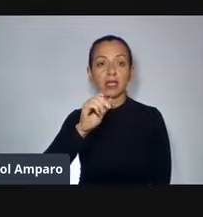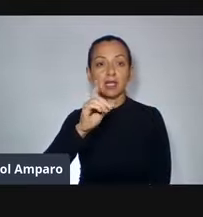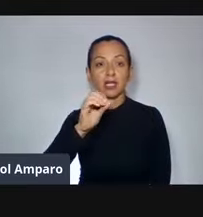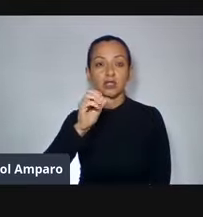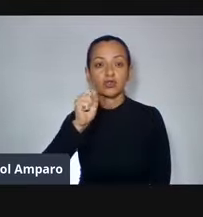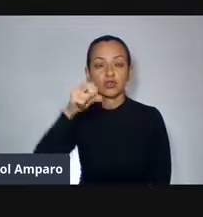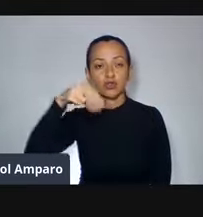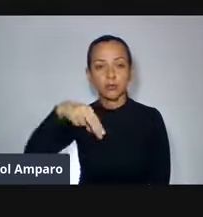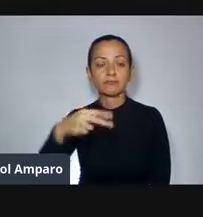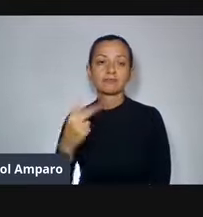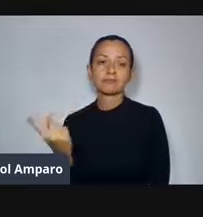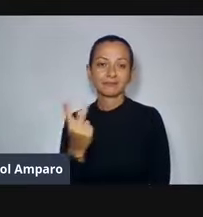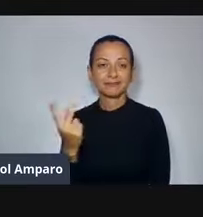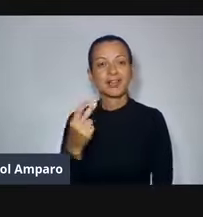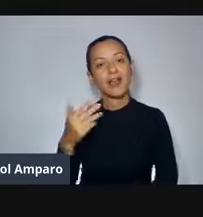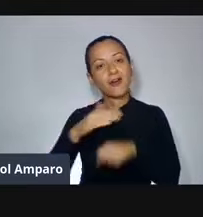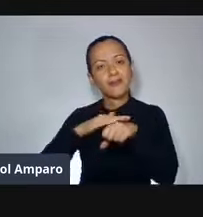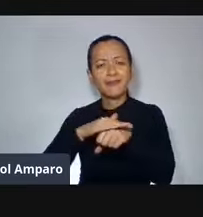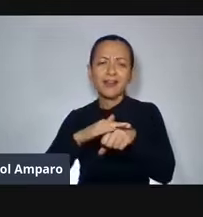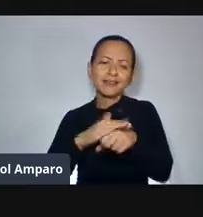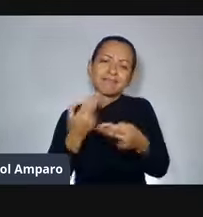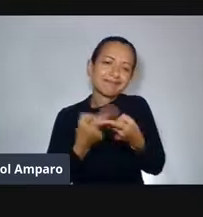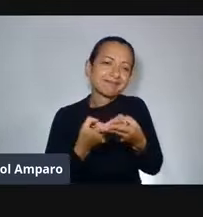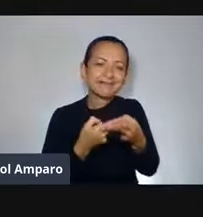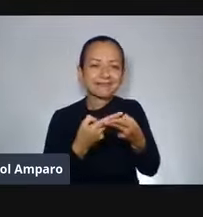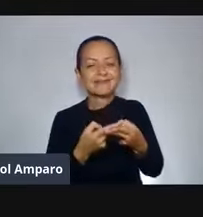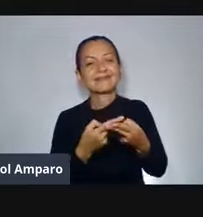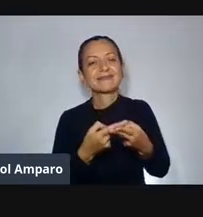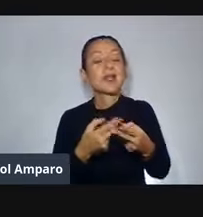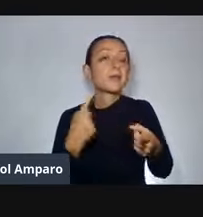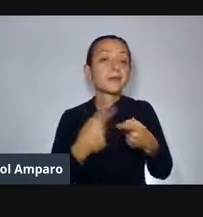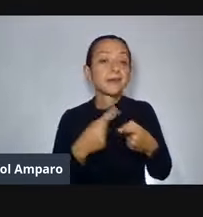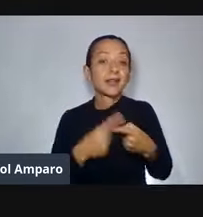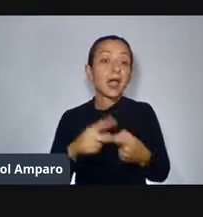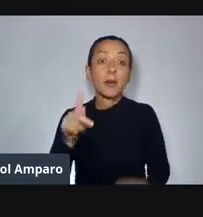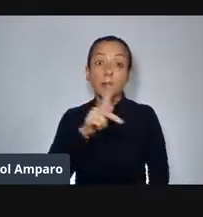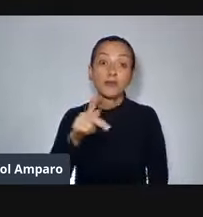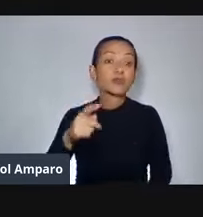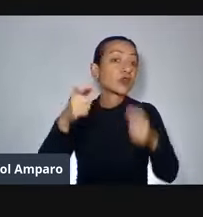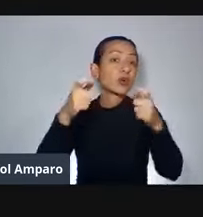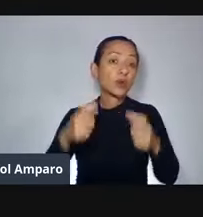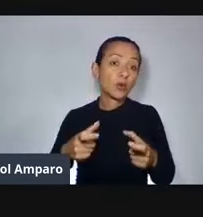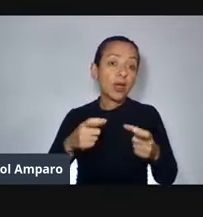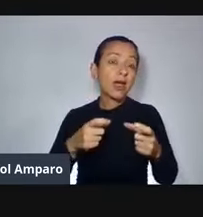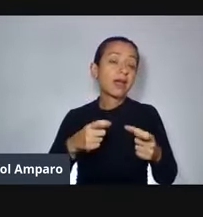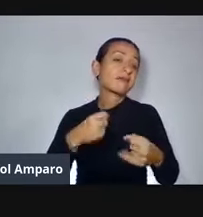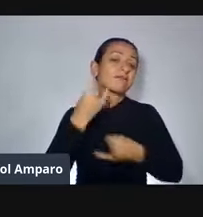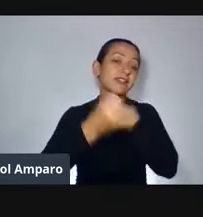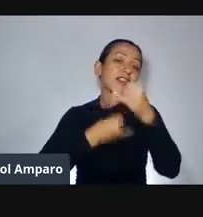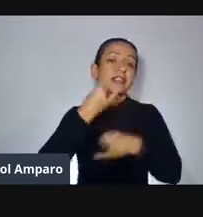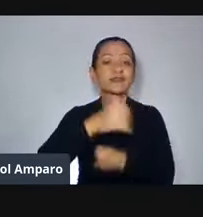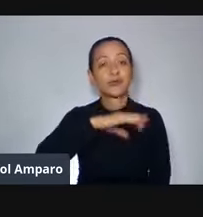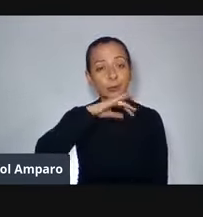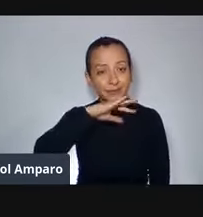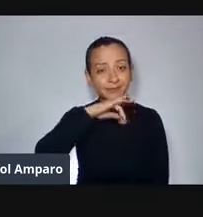aqui. Muito bem, acontece, né? O mestre está num local que acho que o sinal não está muito bem. Já estava com alguns problemas